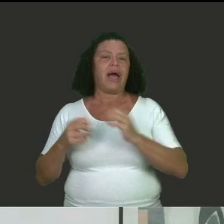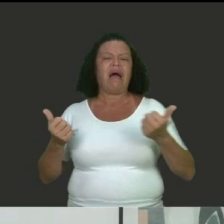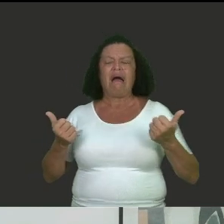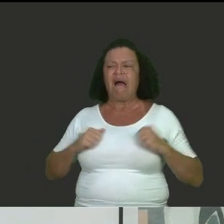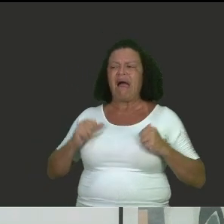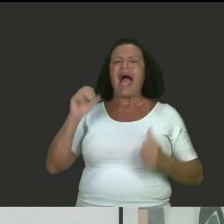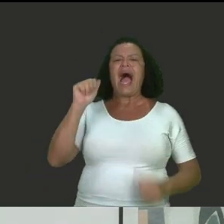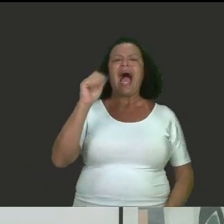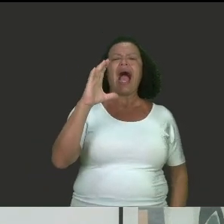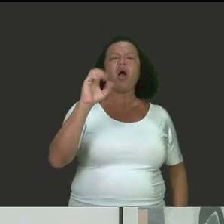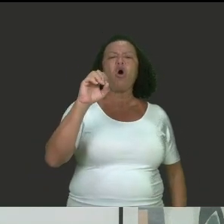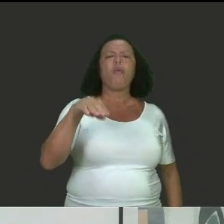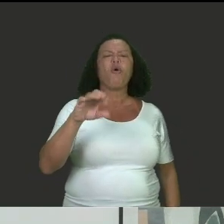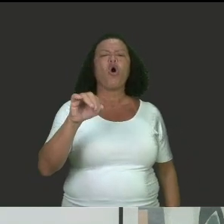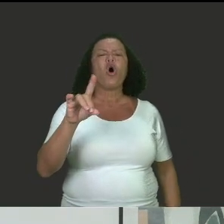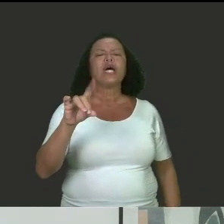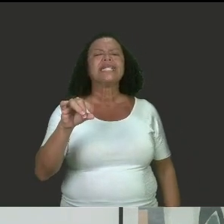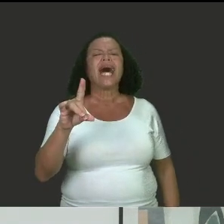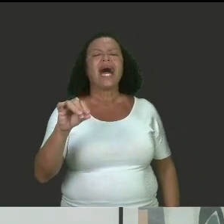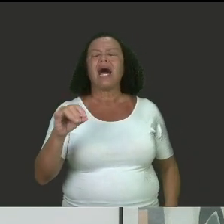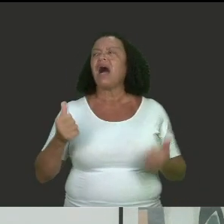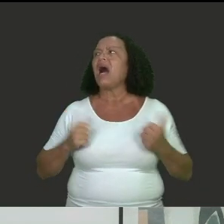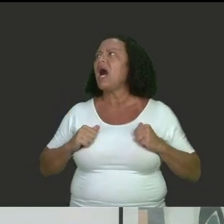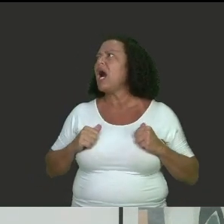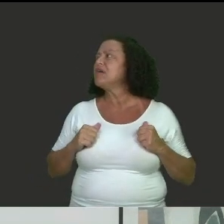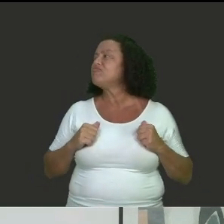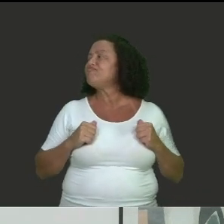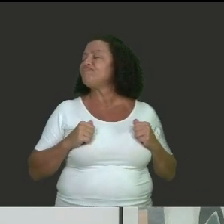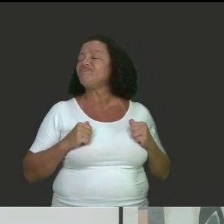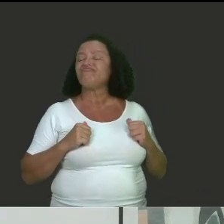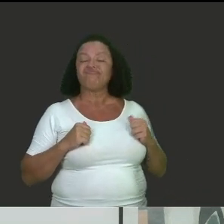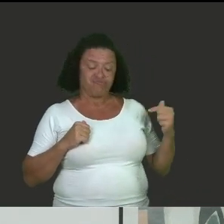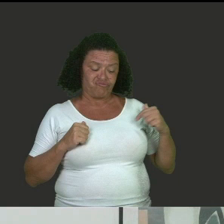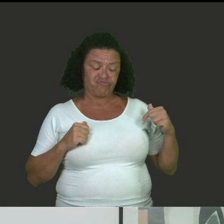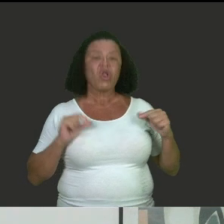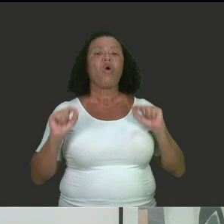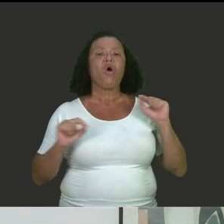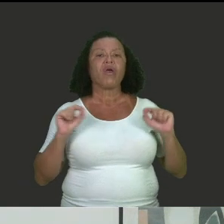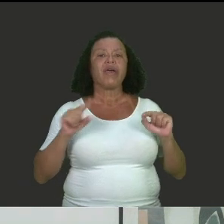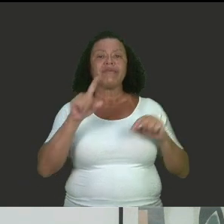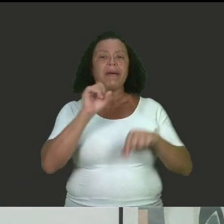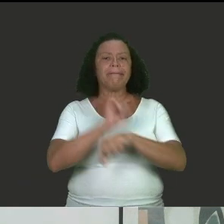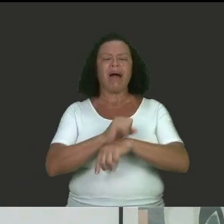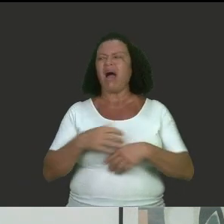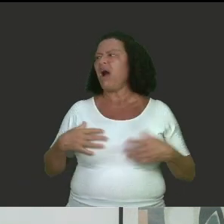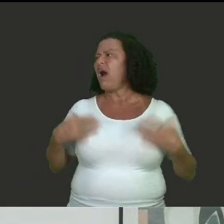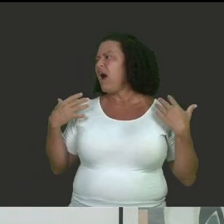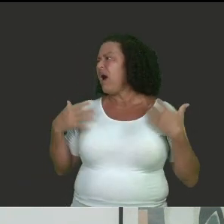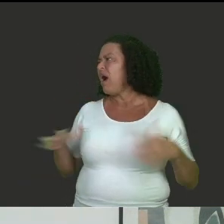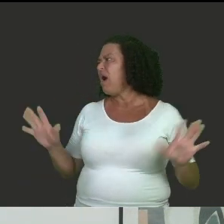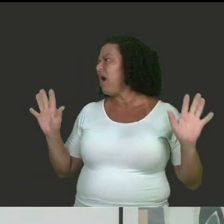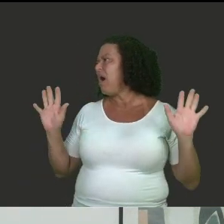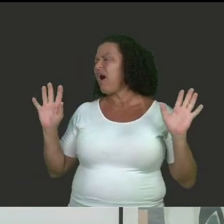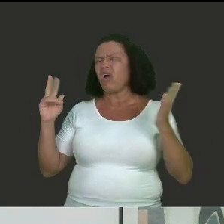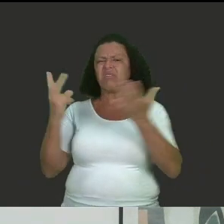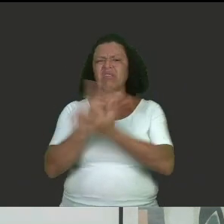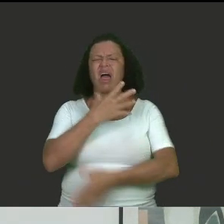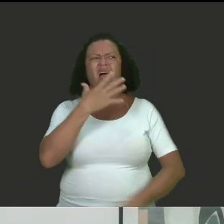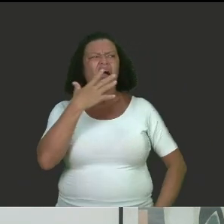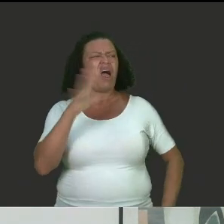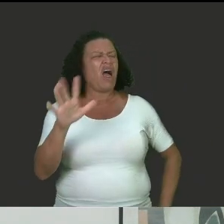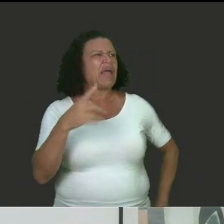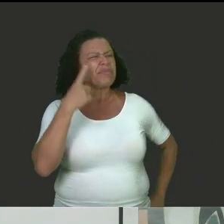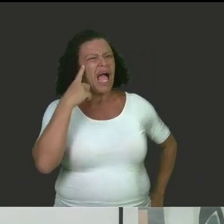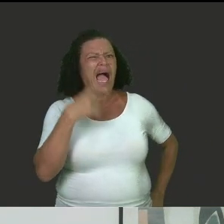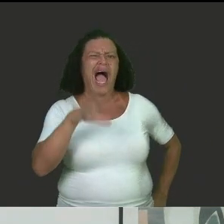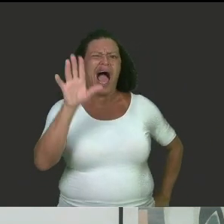tá? Acomodação significa ficar parado e deixar que aconteça. Pensar assim,